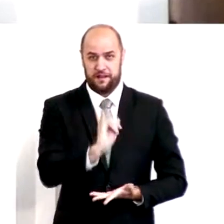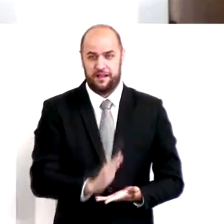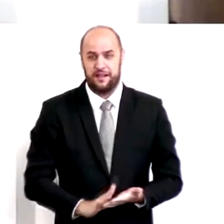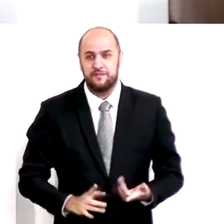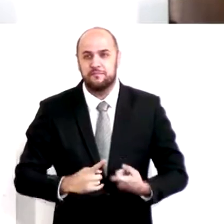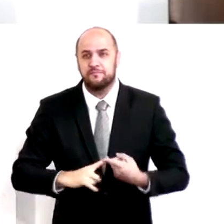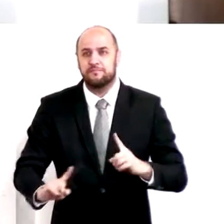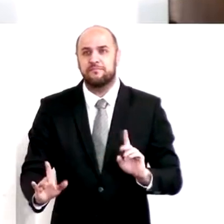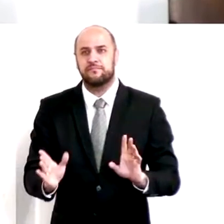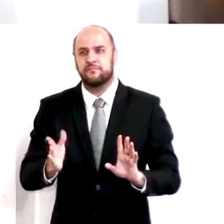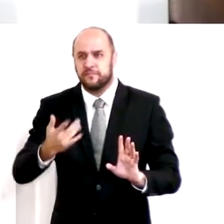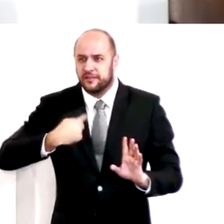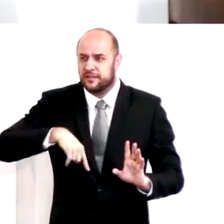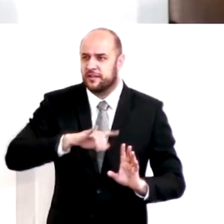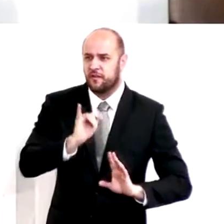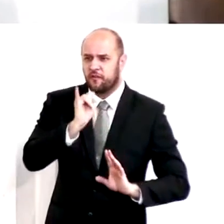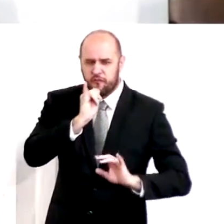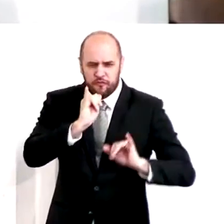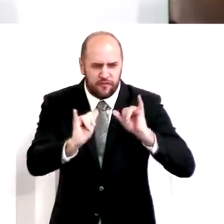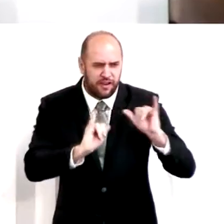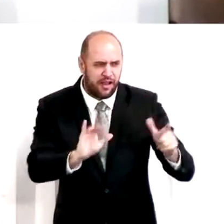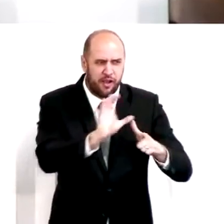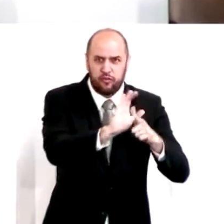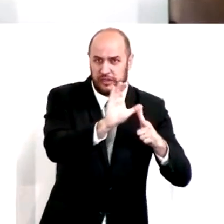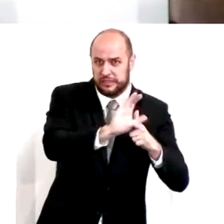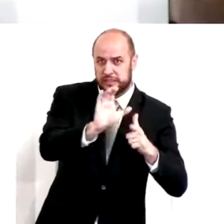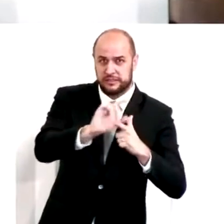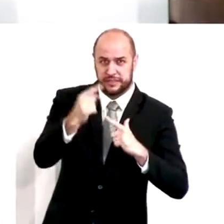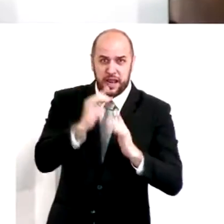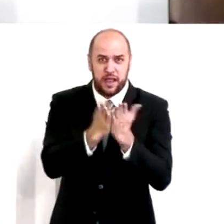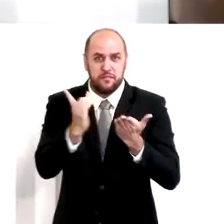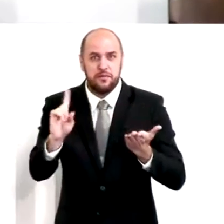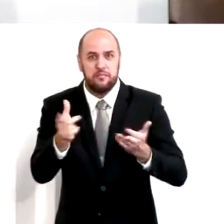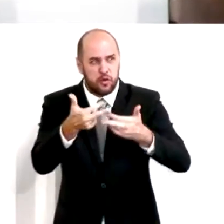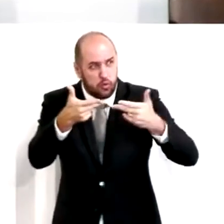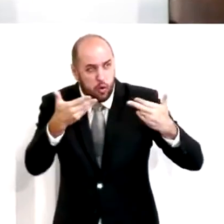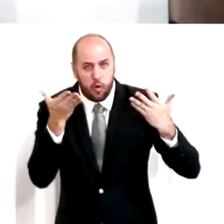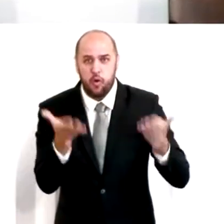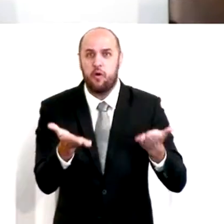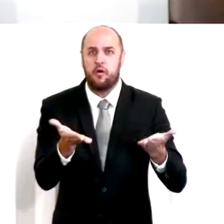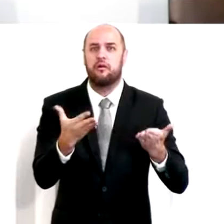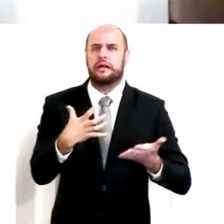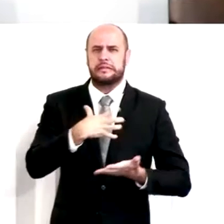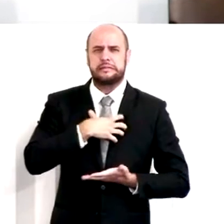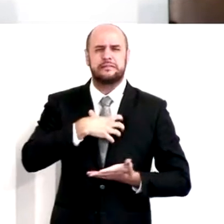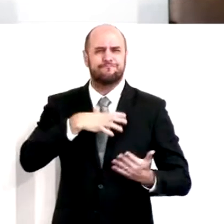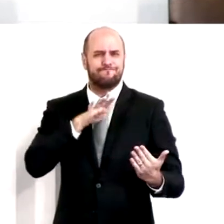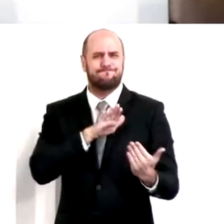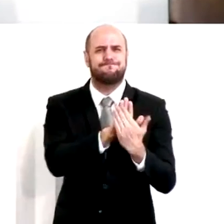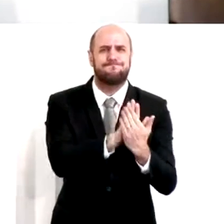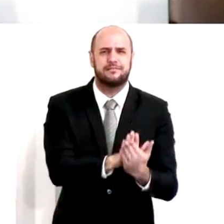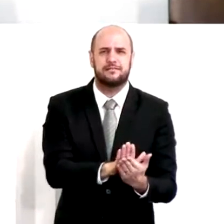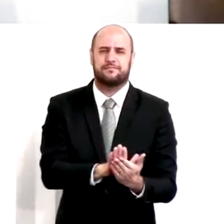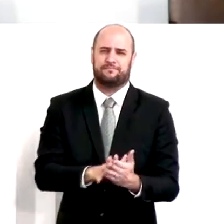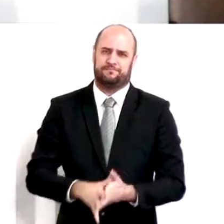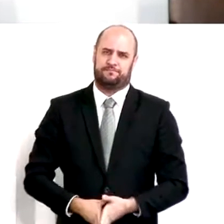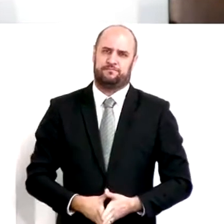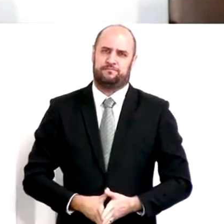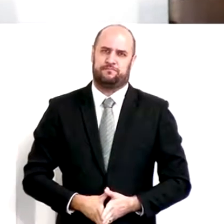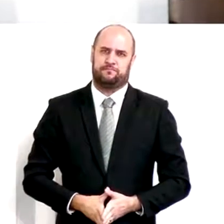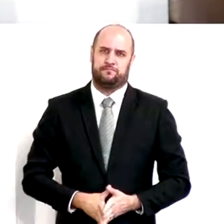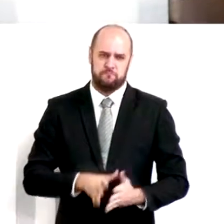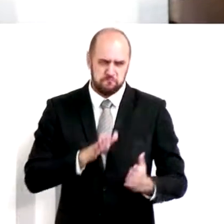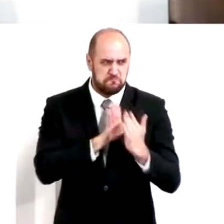querendo falar aqui com os coríntios era sobre coisas assim, que impactariam aquela geração,